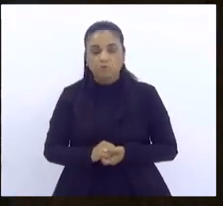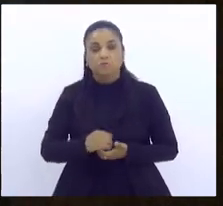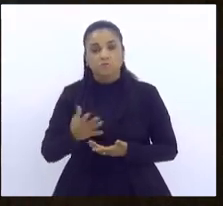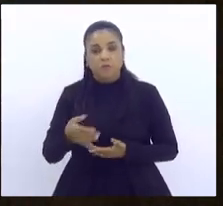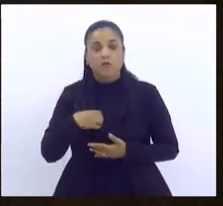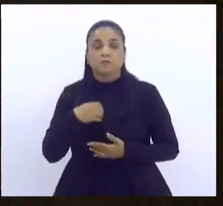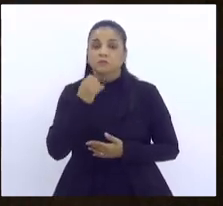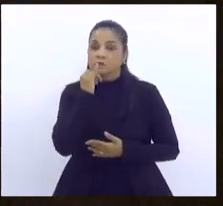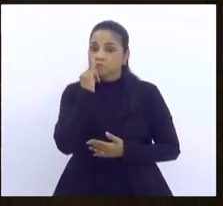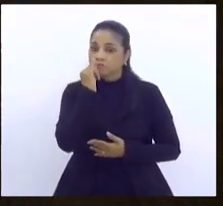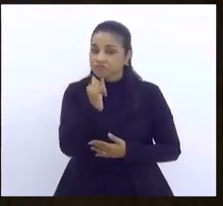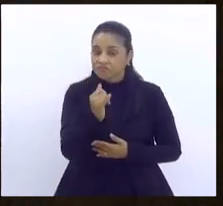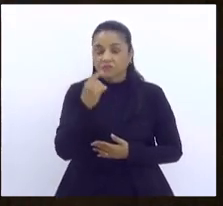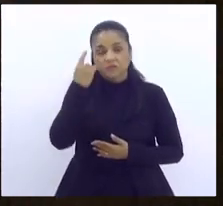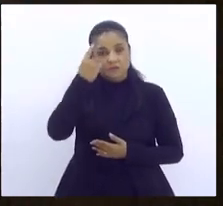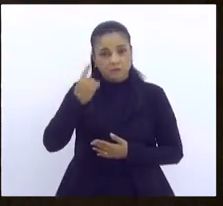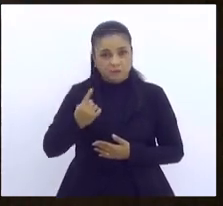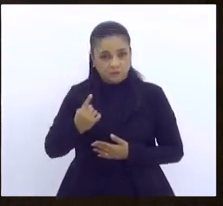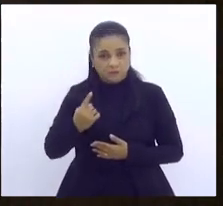disse a deputada Dani,